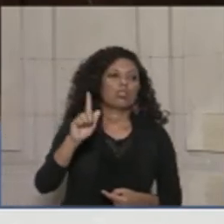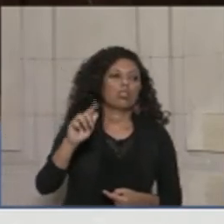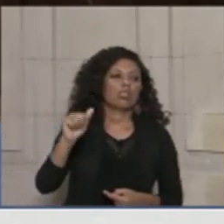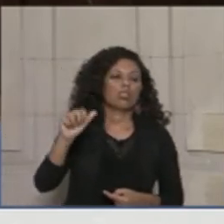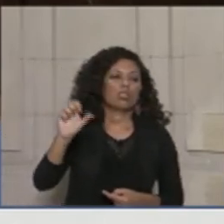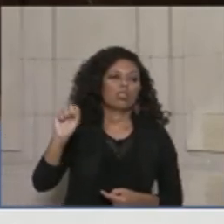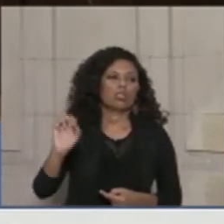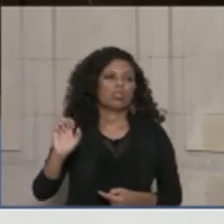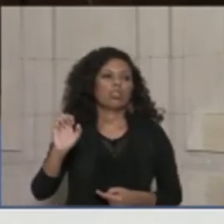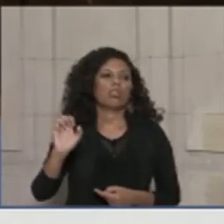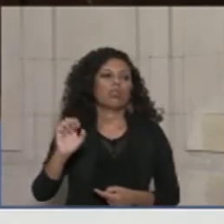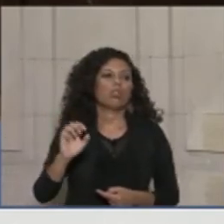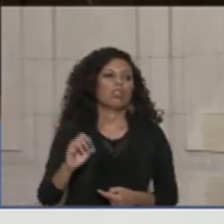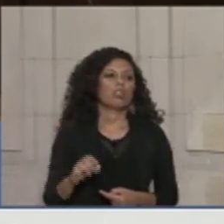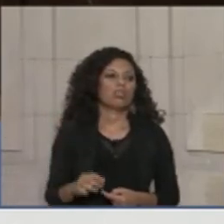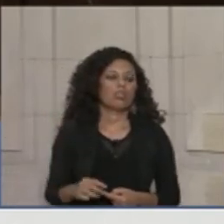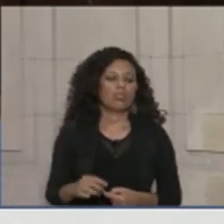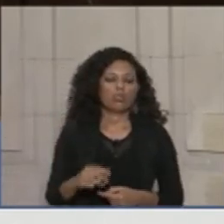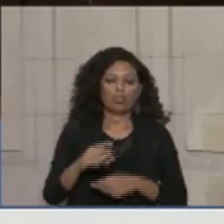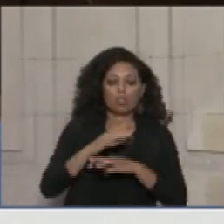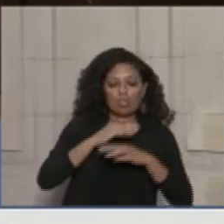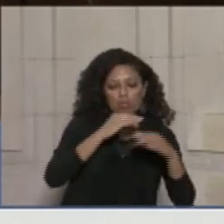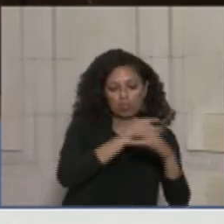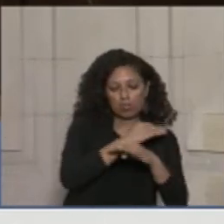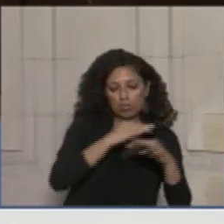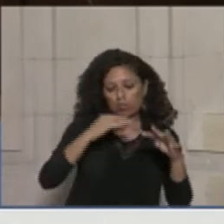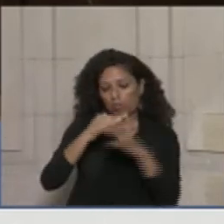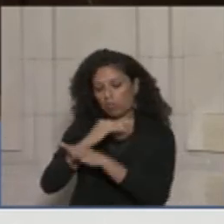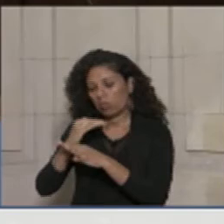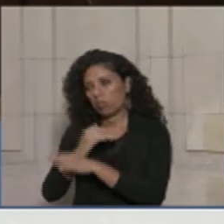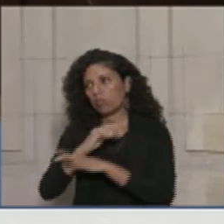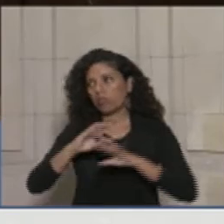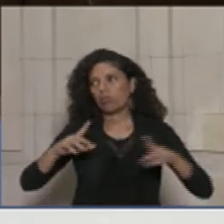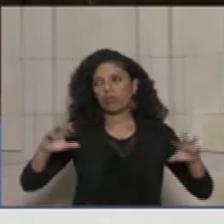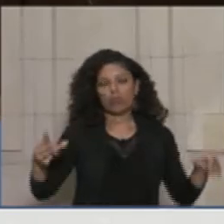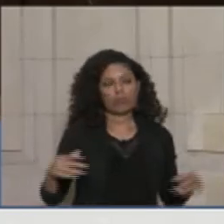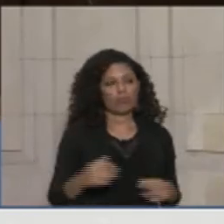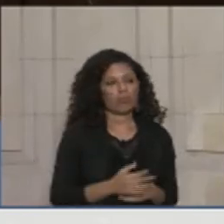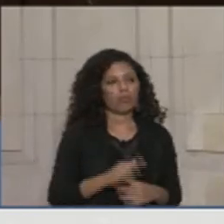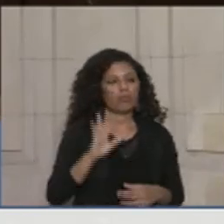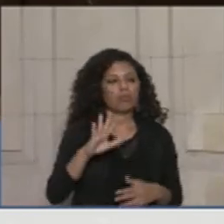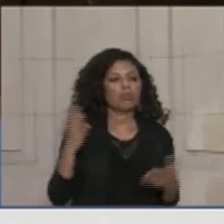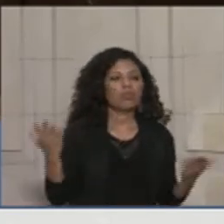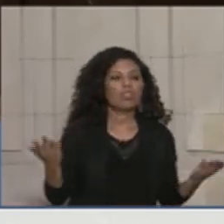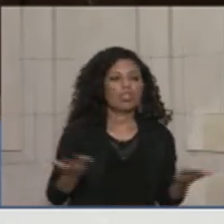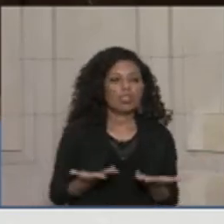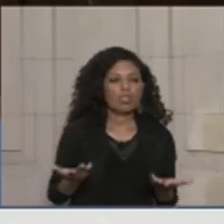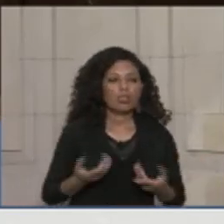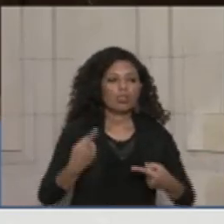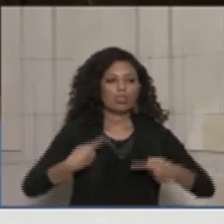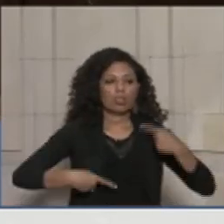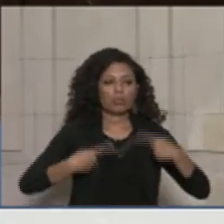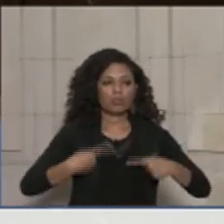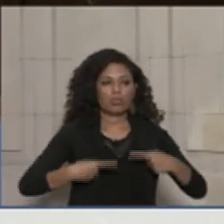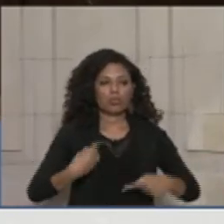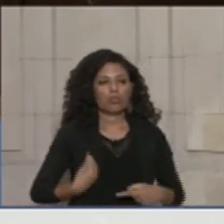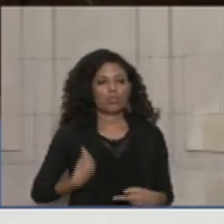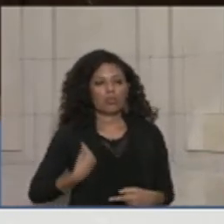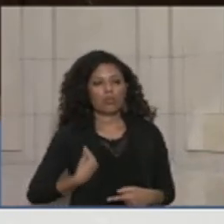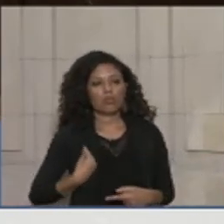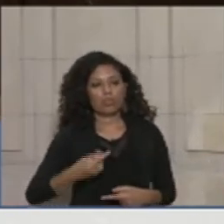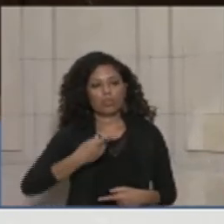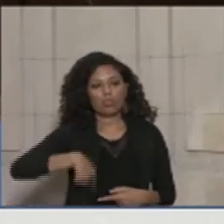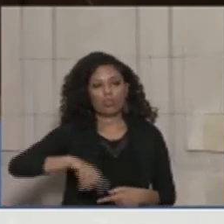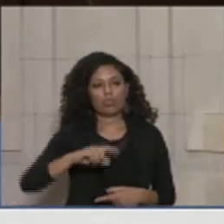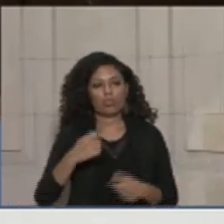guardas municipais por vários municípios das 92 cidades do Rio de Janeiro. Agora, na política e na vida, nós